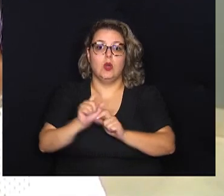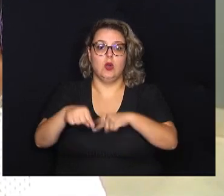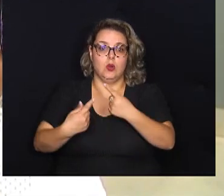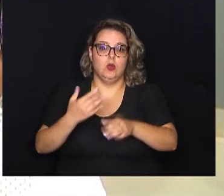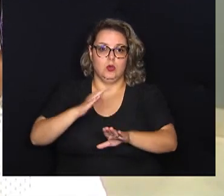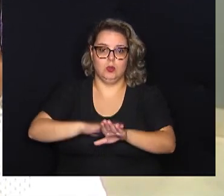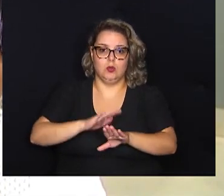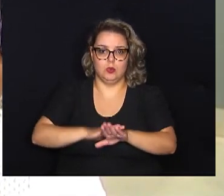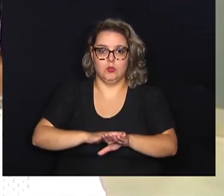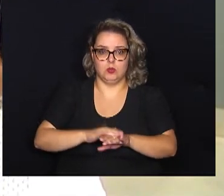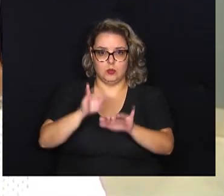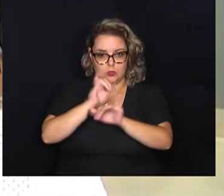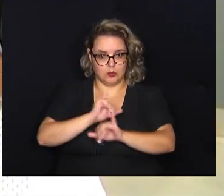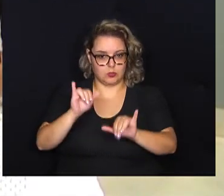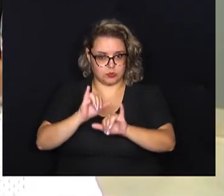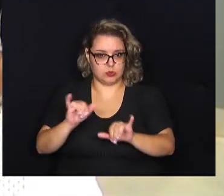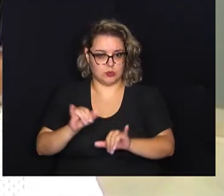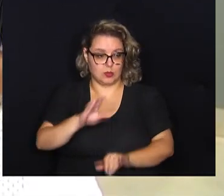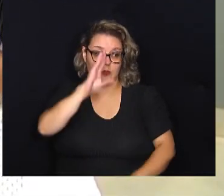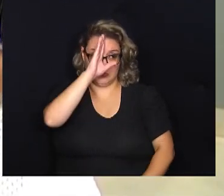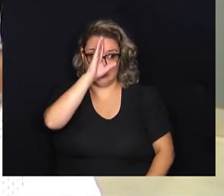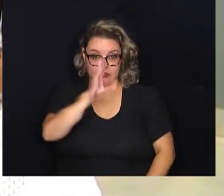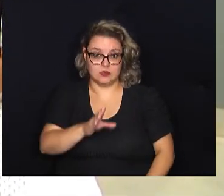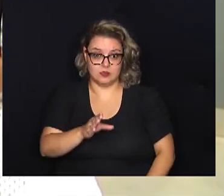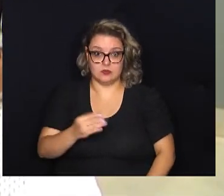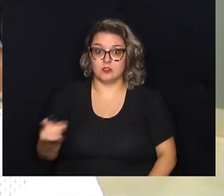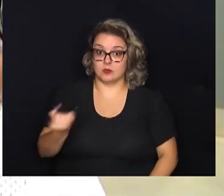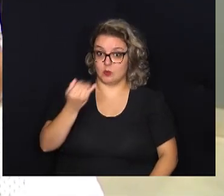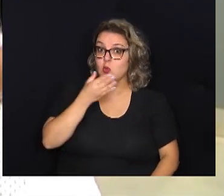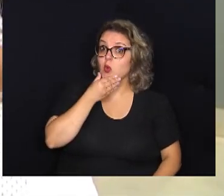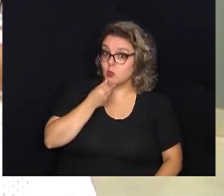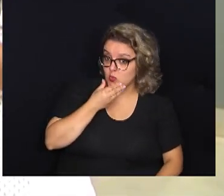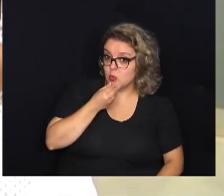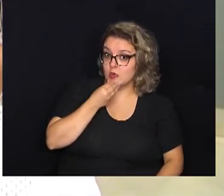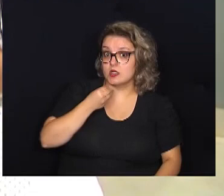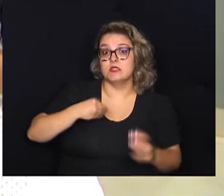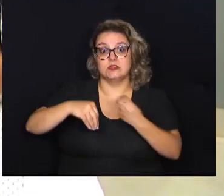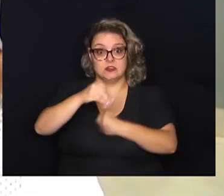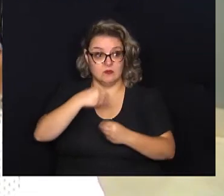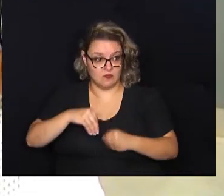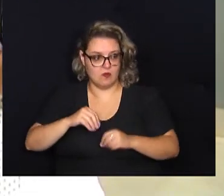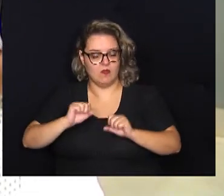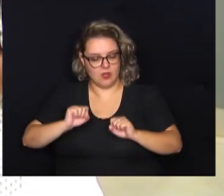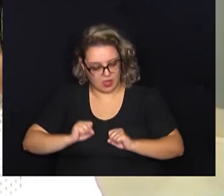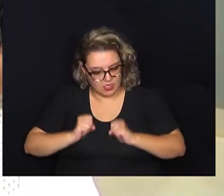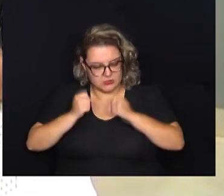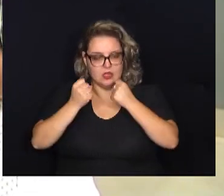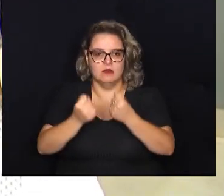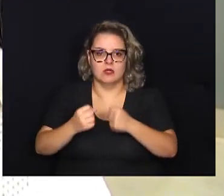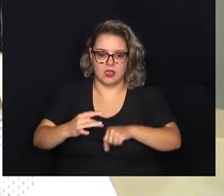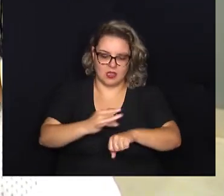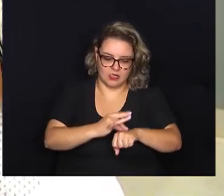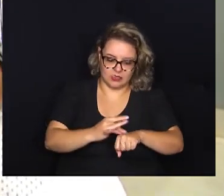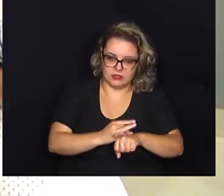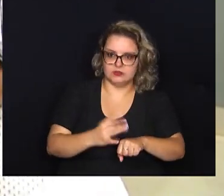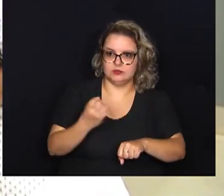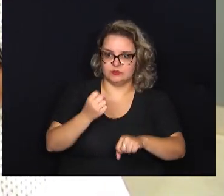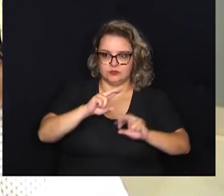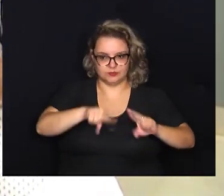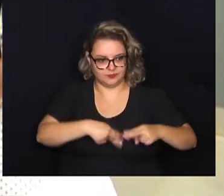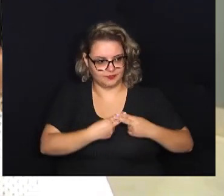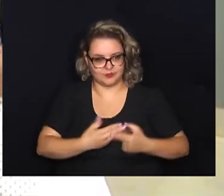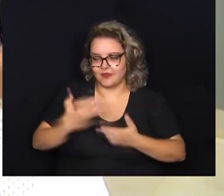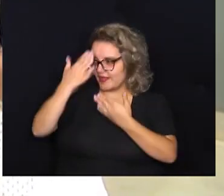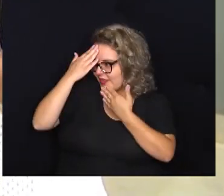atividade divulgando a questão principalmente da importância do homem em se envolver nessa causa, que é a campanha do Laço Branco. Muito